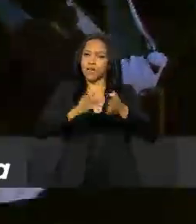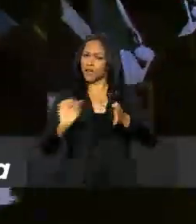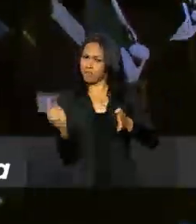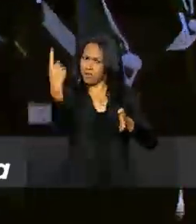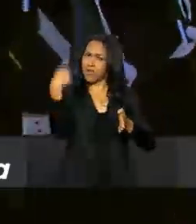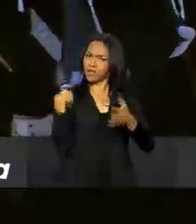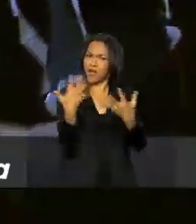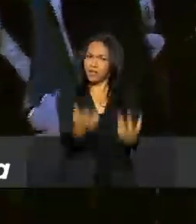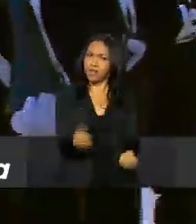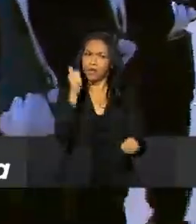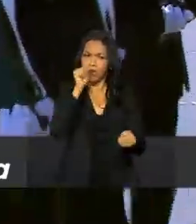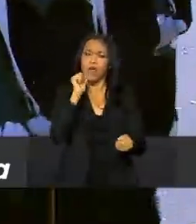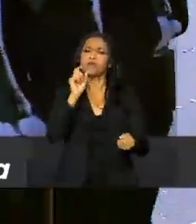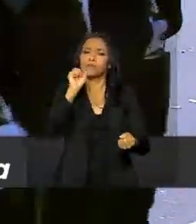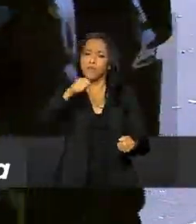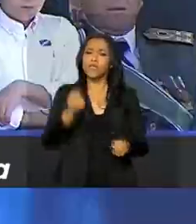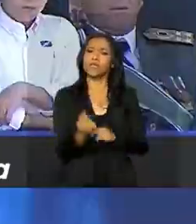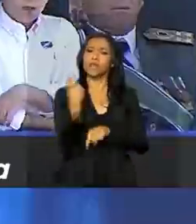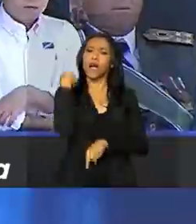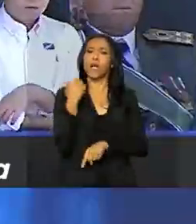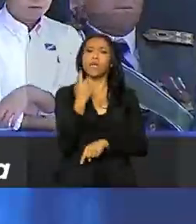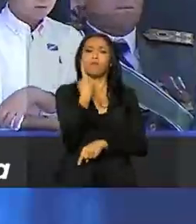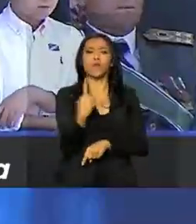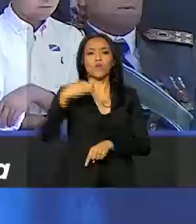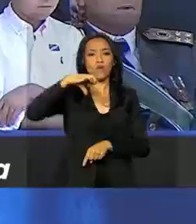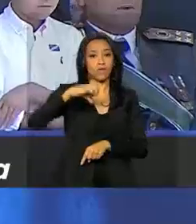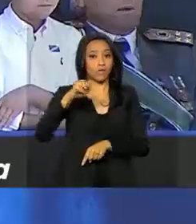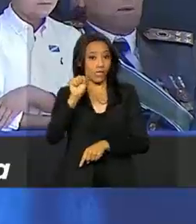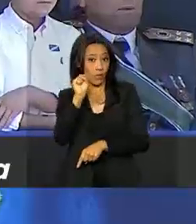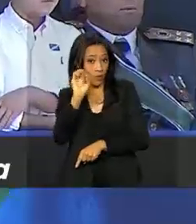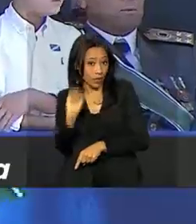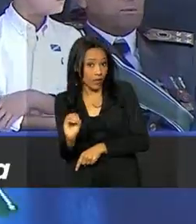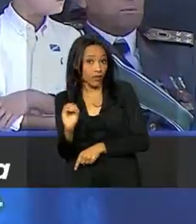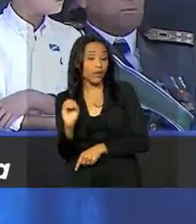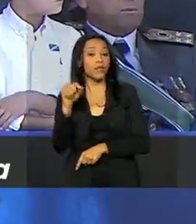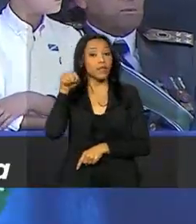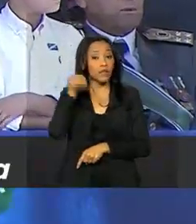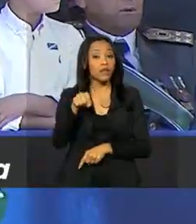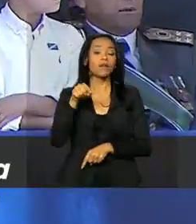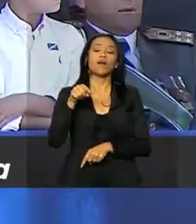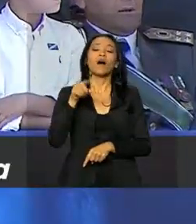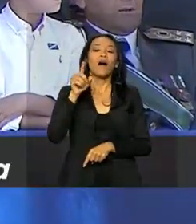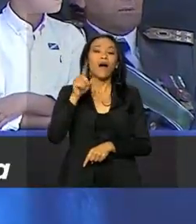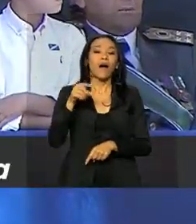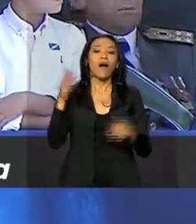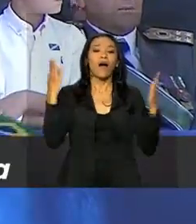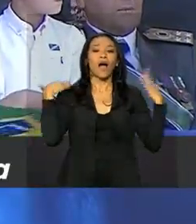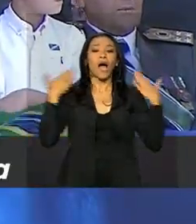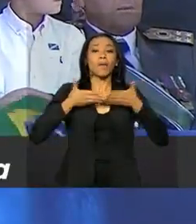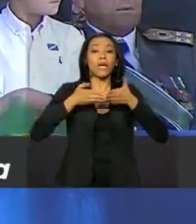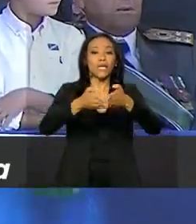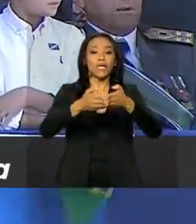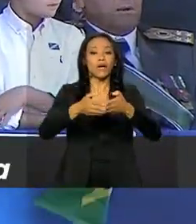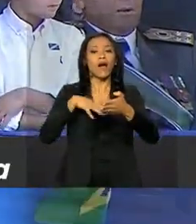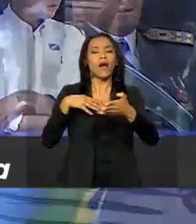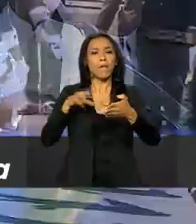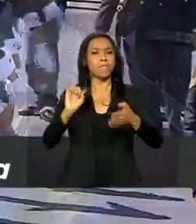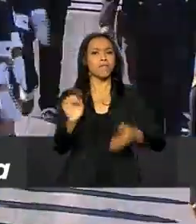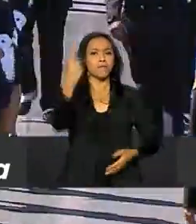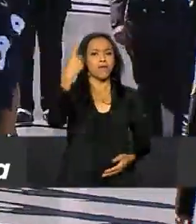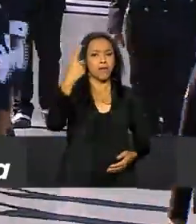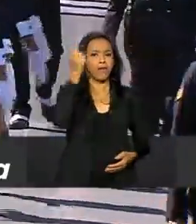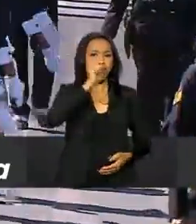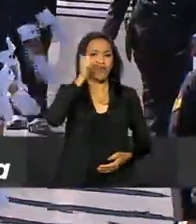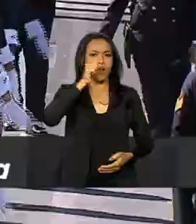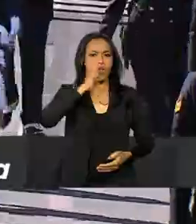mulheres em 1980 e também foi a primeira força a ter a primeira oficial general dentre as